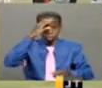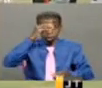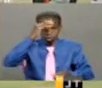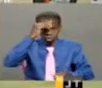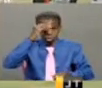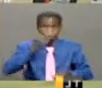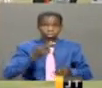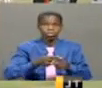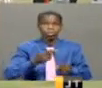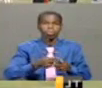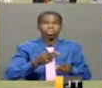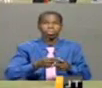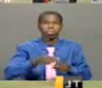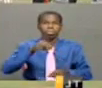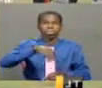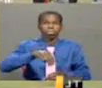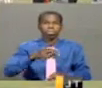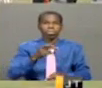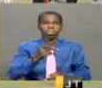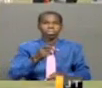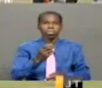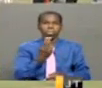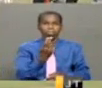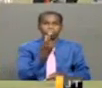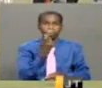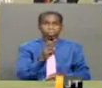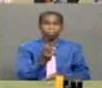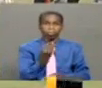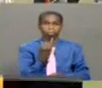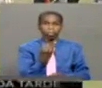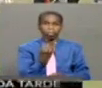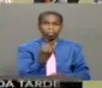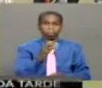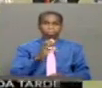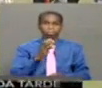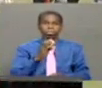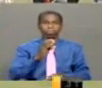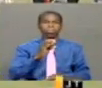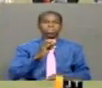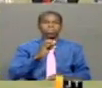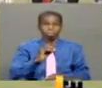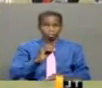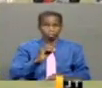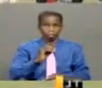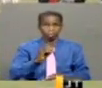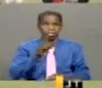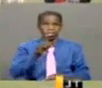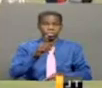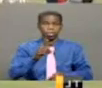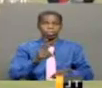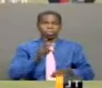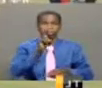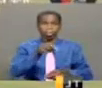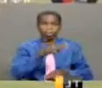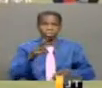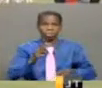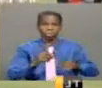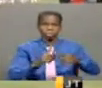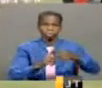a receber as insígnias da Igreja Católica e nesta altura o mesmo já discursa aos